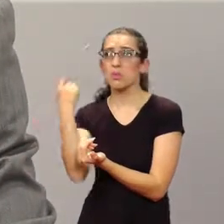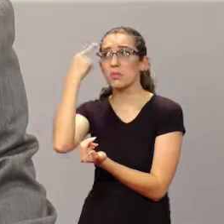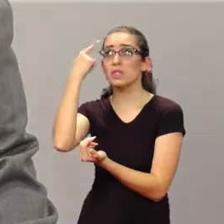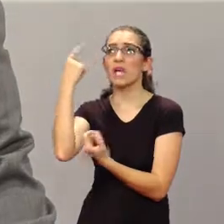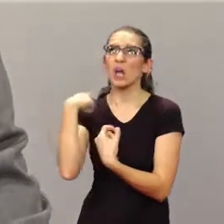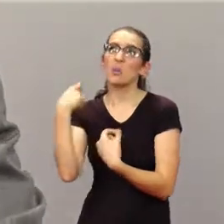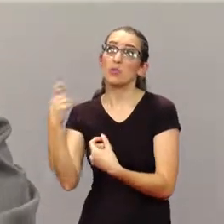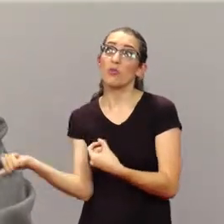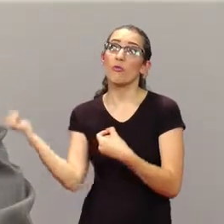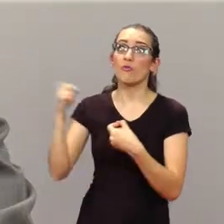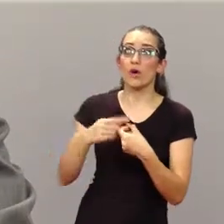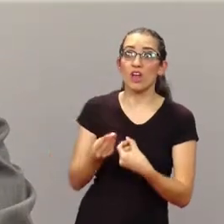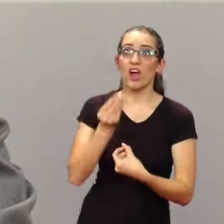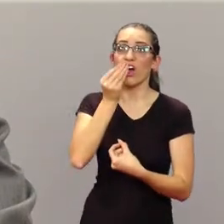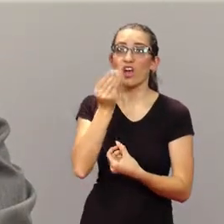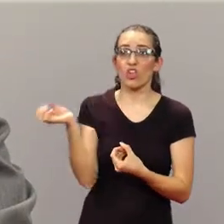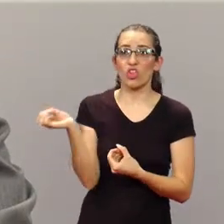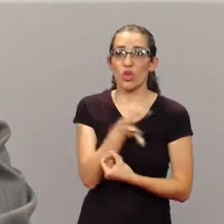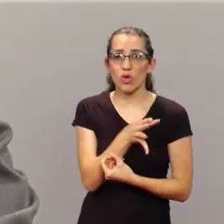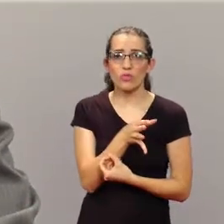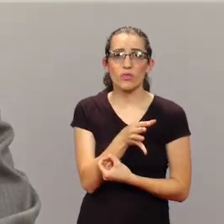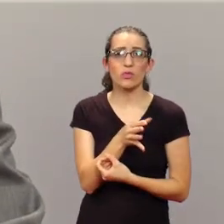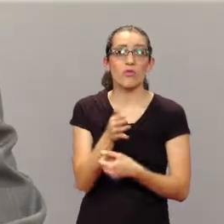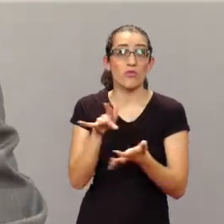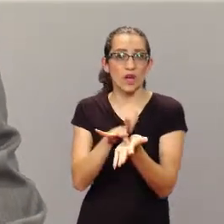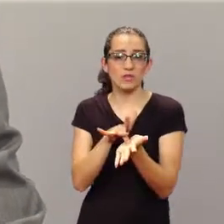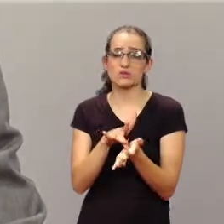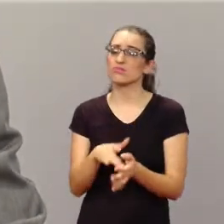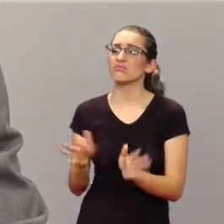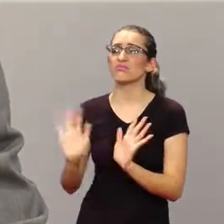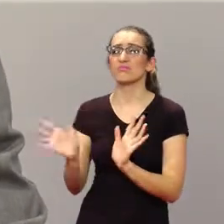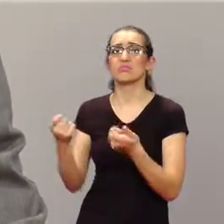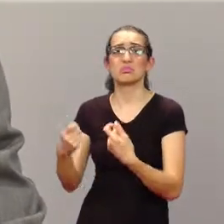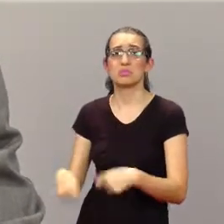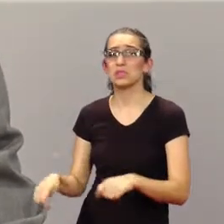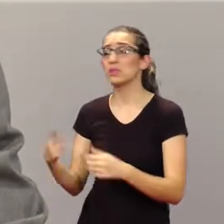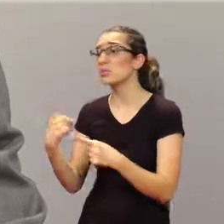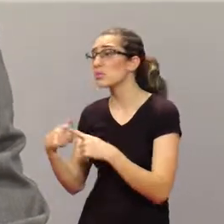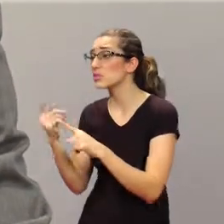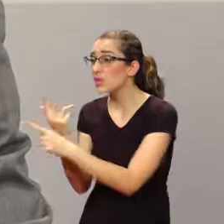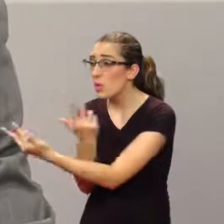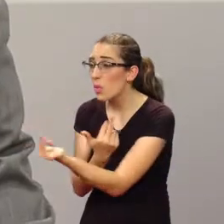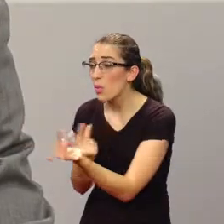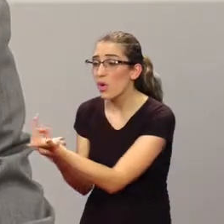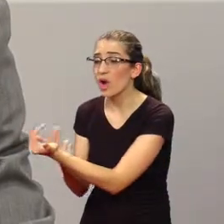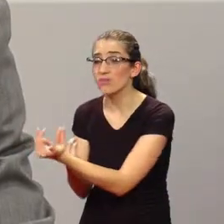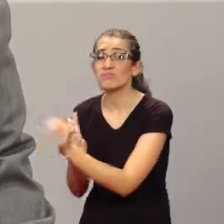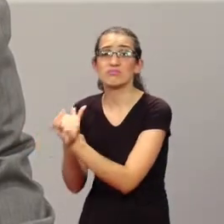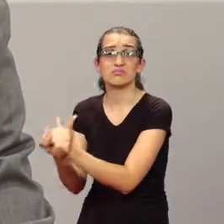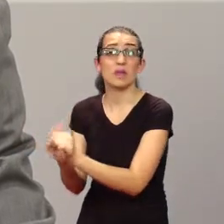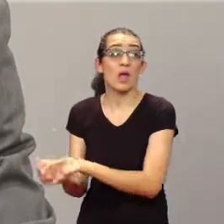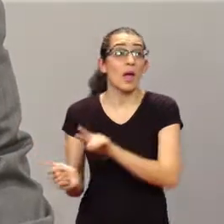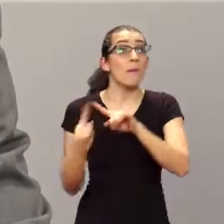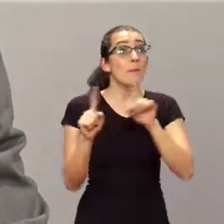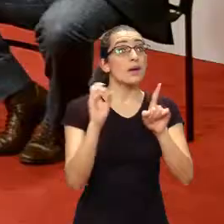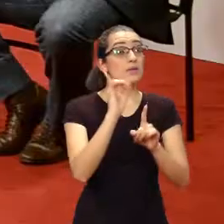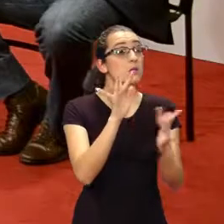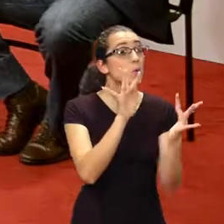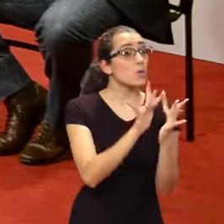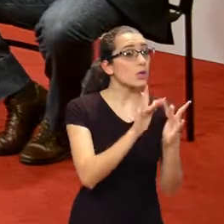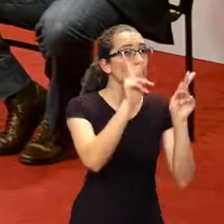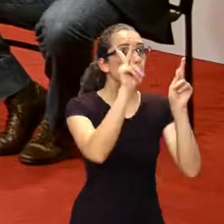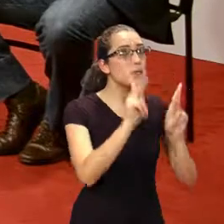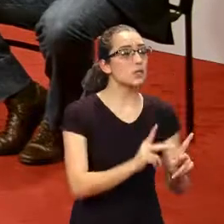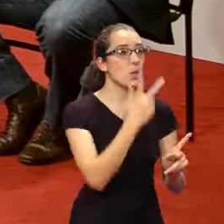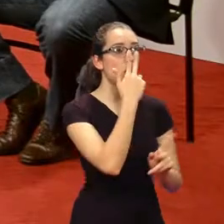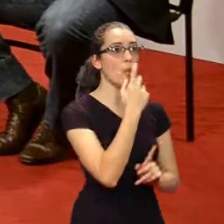aquela perda não é significativo. Perfeito. Agora, se ele frequenta ambientes onde ninguém tem uma perda dental, para ele uma